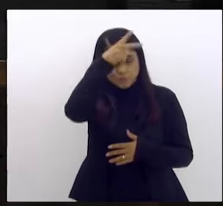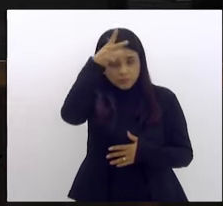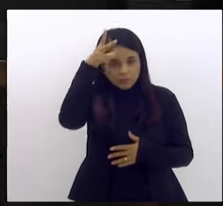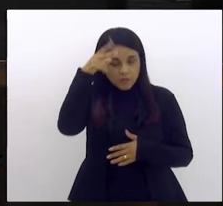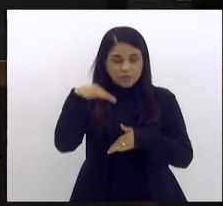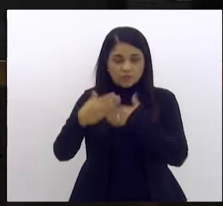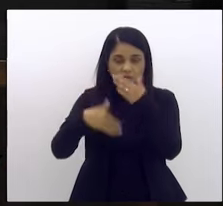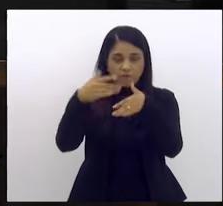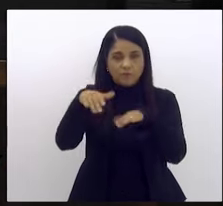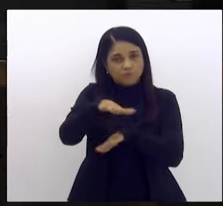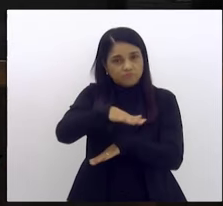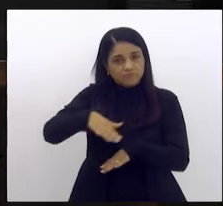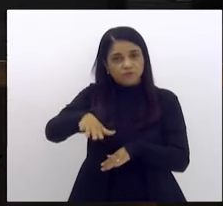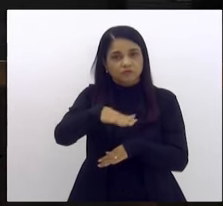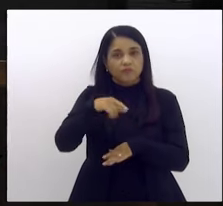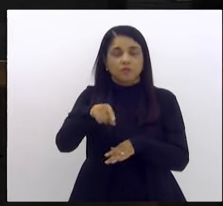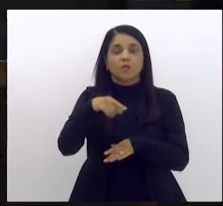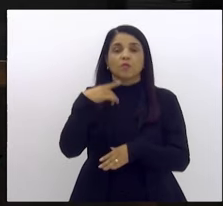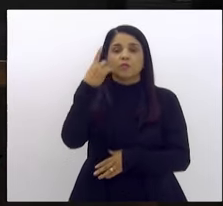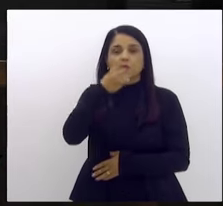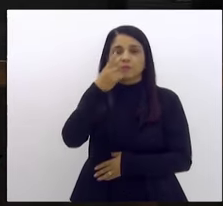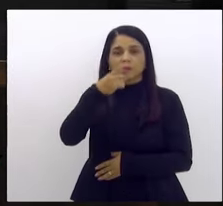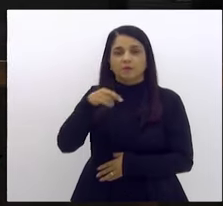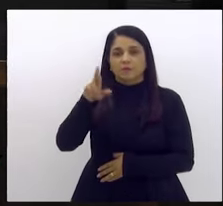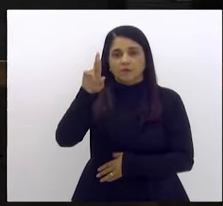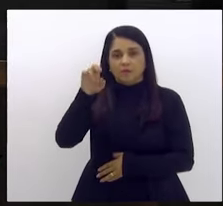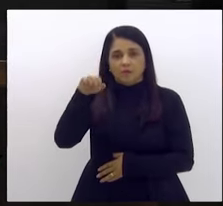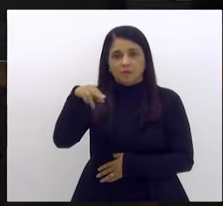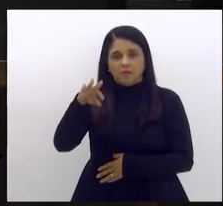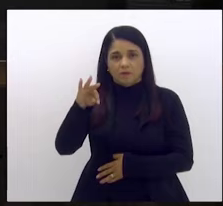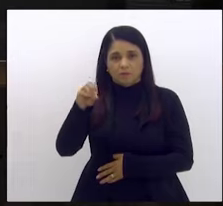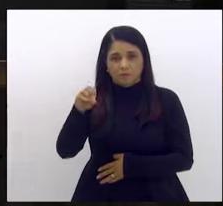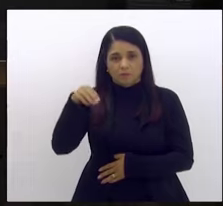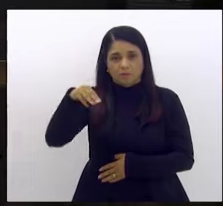Desenvolvimento Regional, deputado Renato Machado.